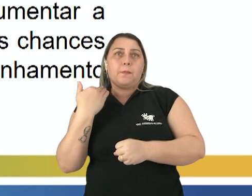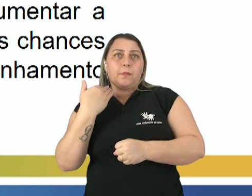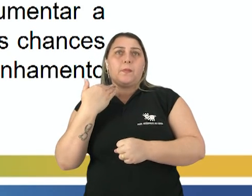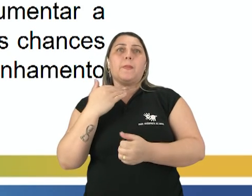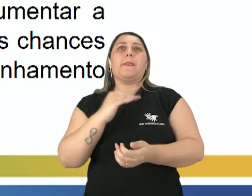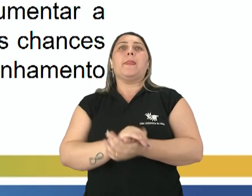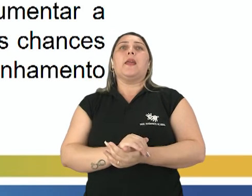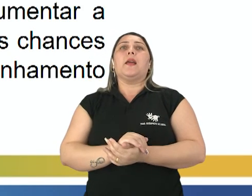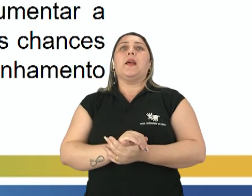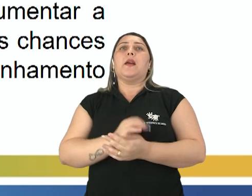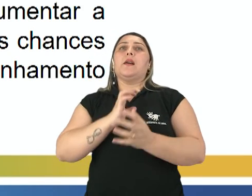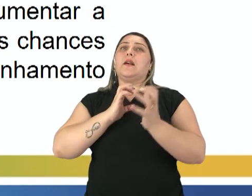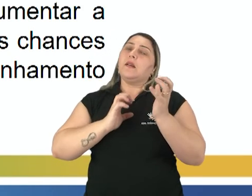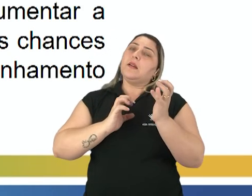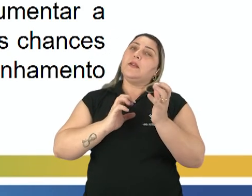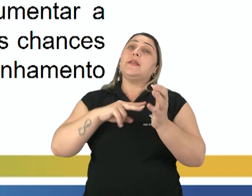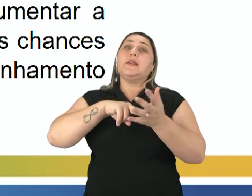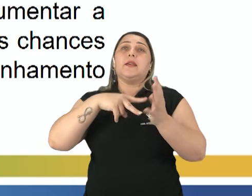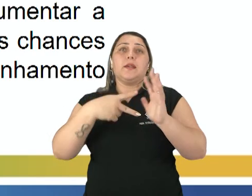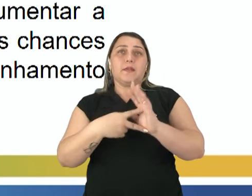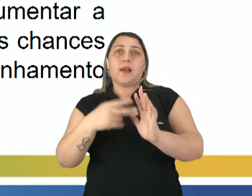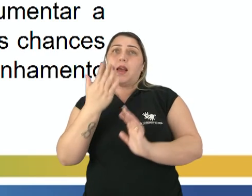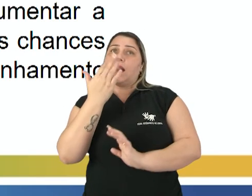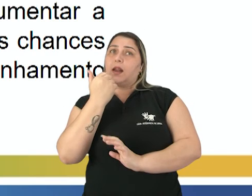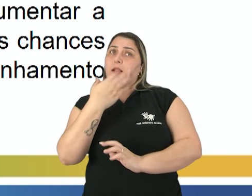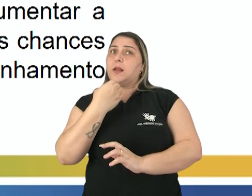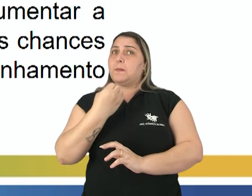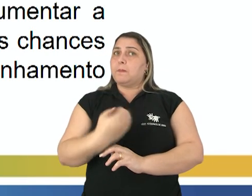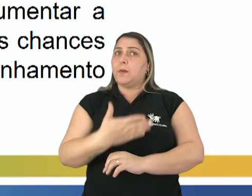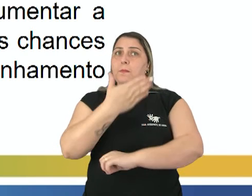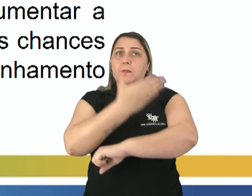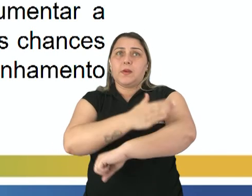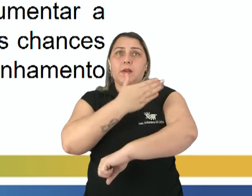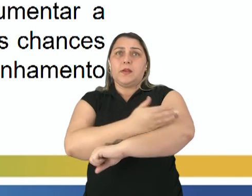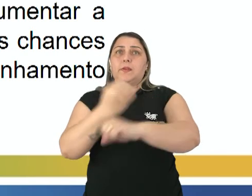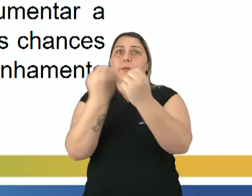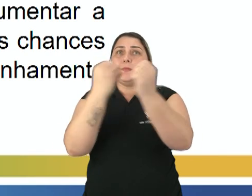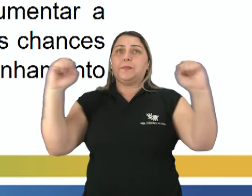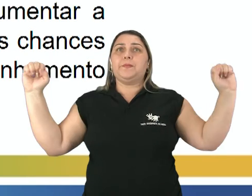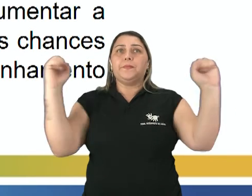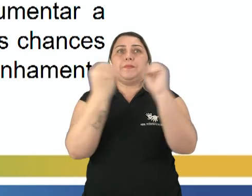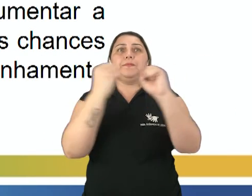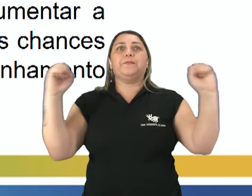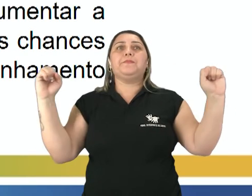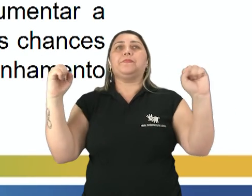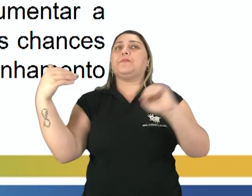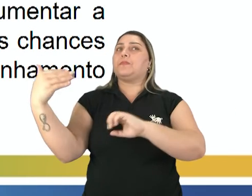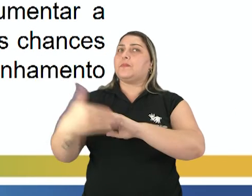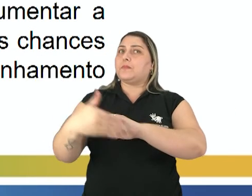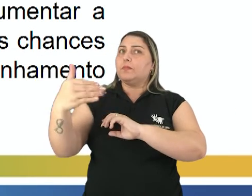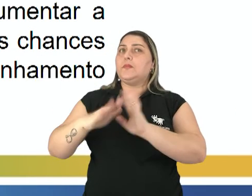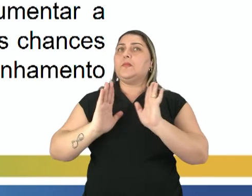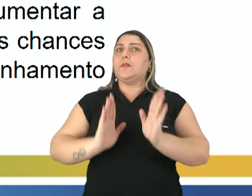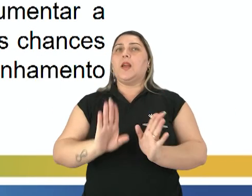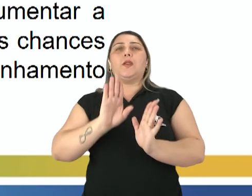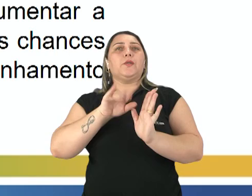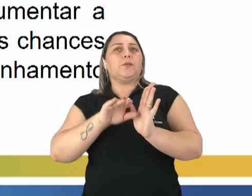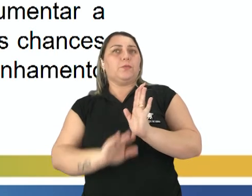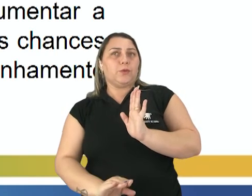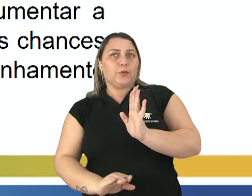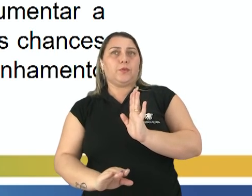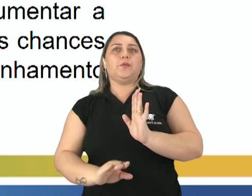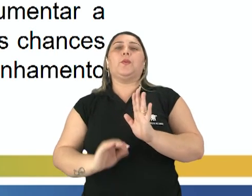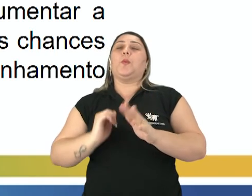que manter a alimentação saudável e praticar atividade física regularmente já reduz por si só as chances